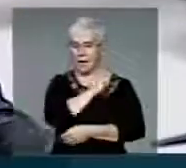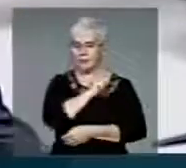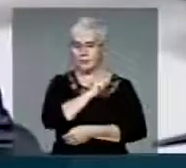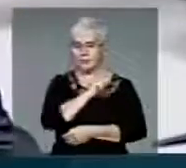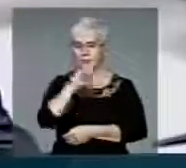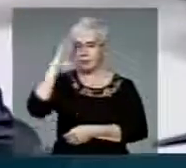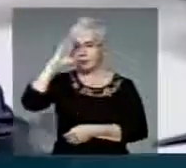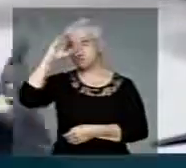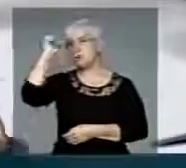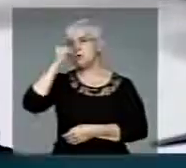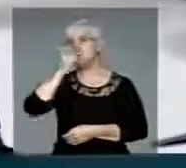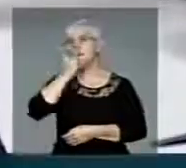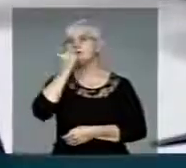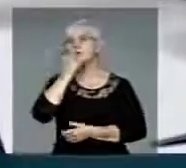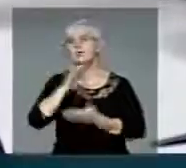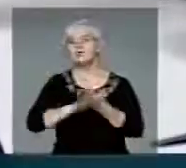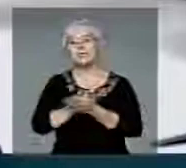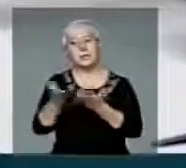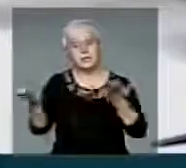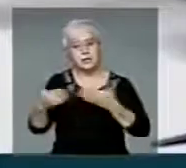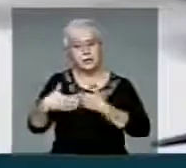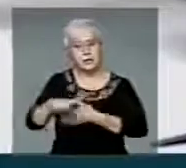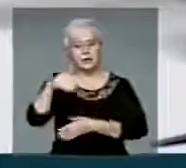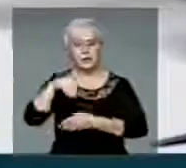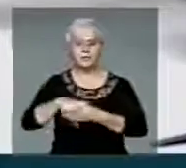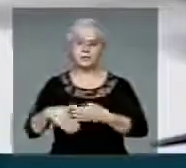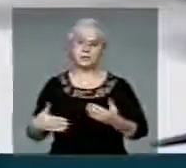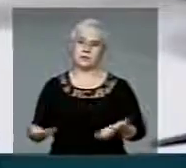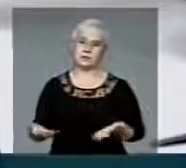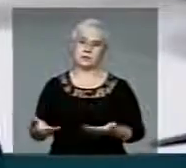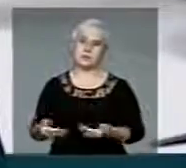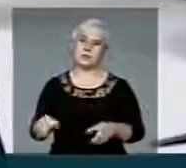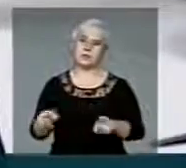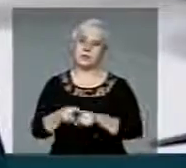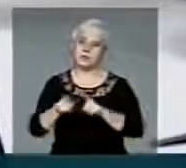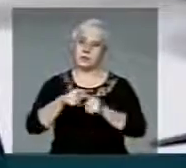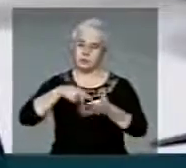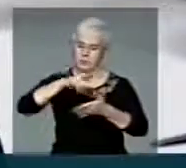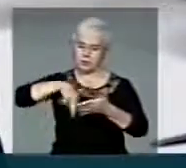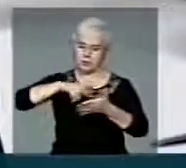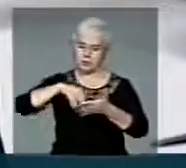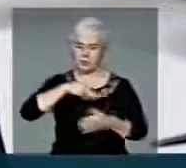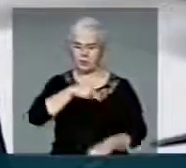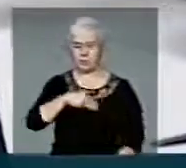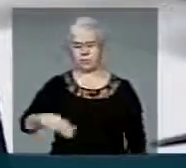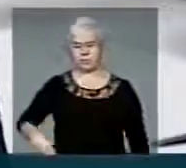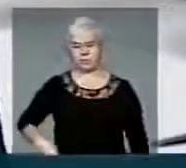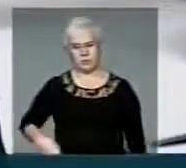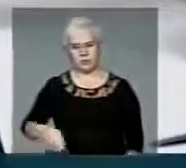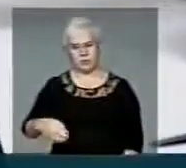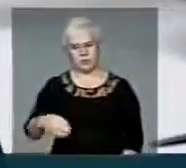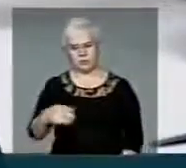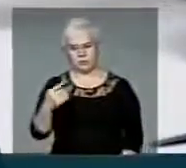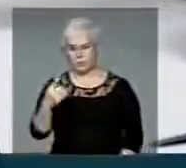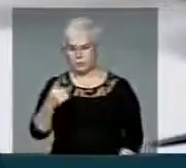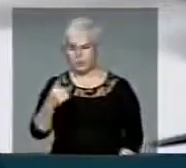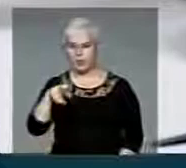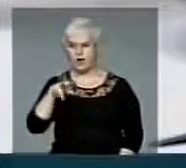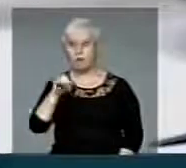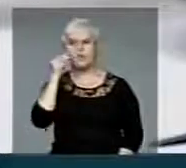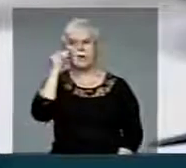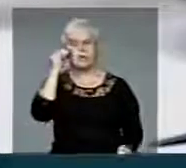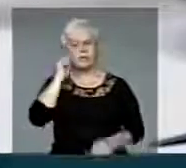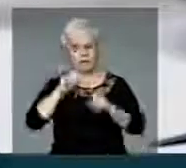não se aplicará neste pleito. E acabo de ler uma matéria do ministro Toffoli, que está tentando, vai